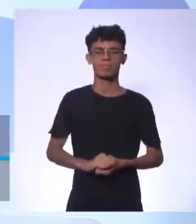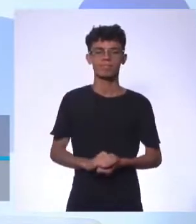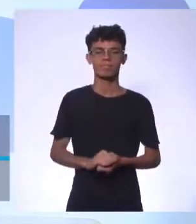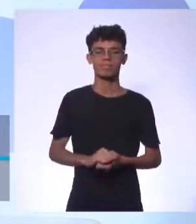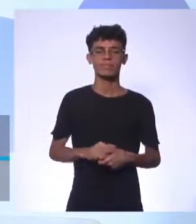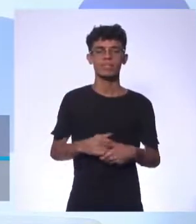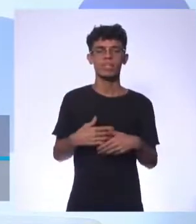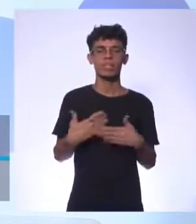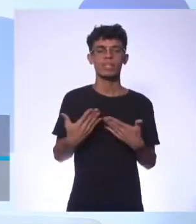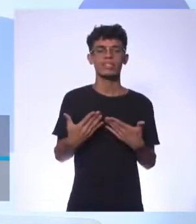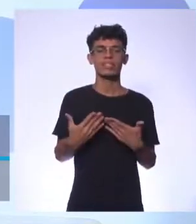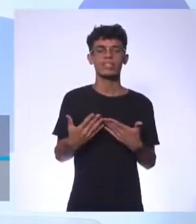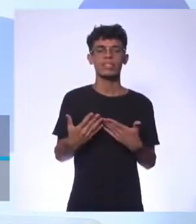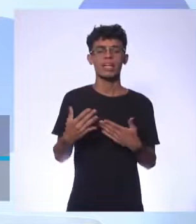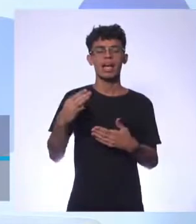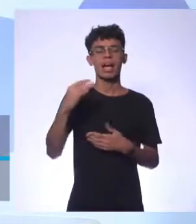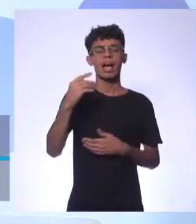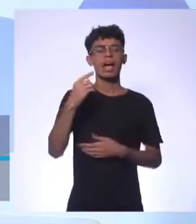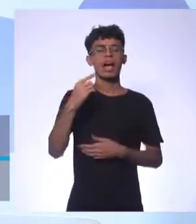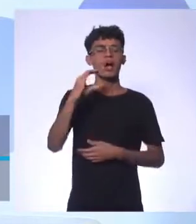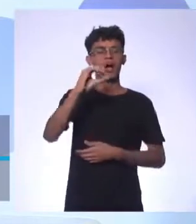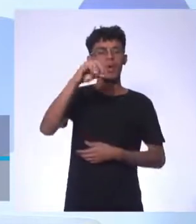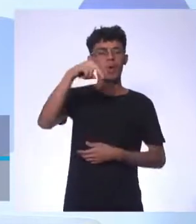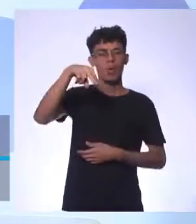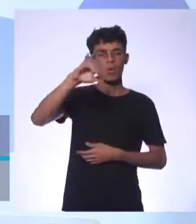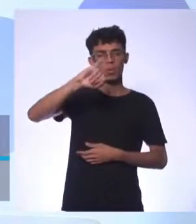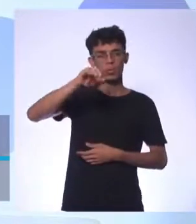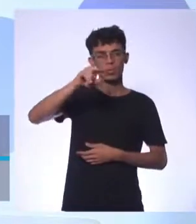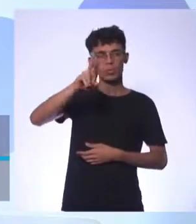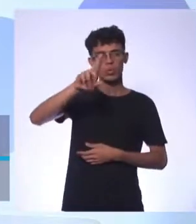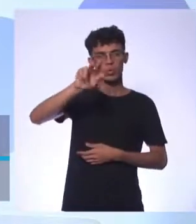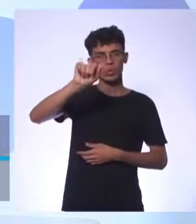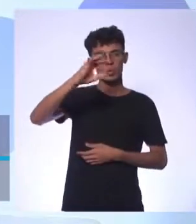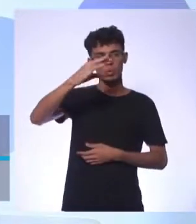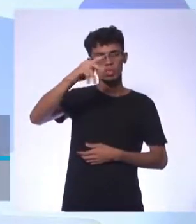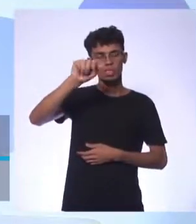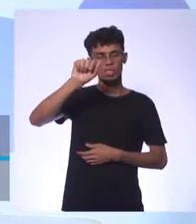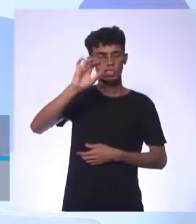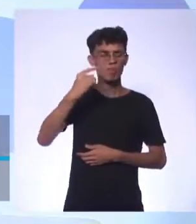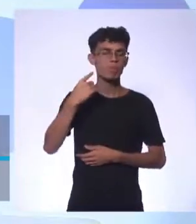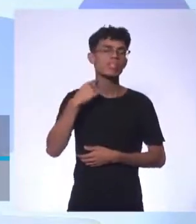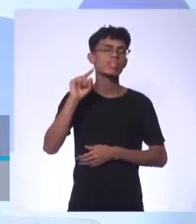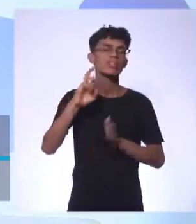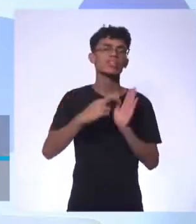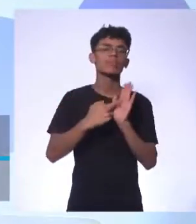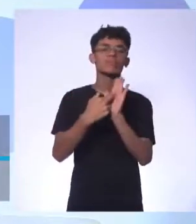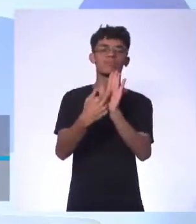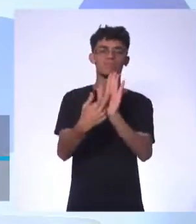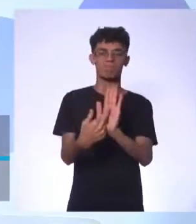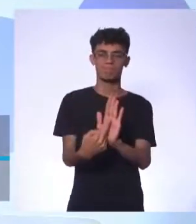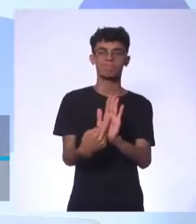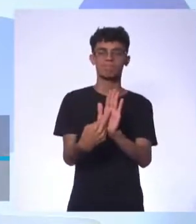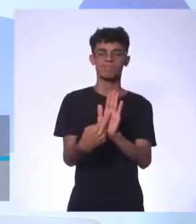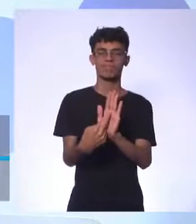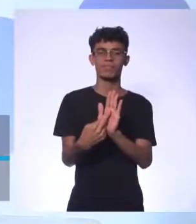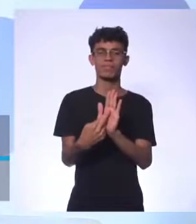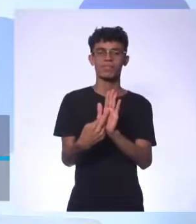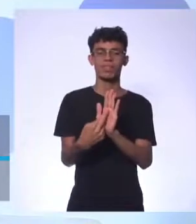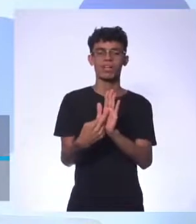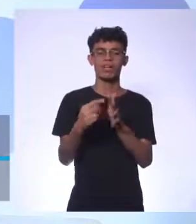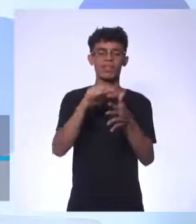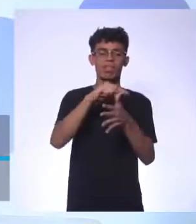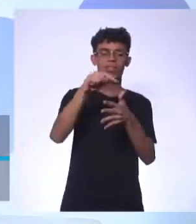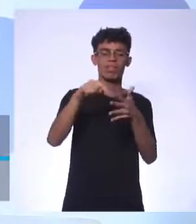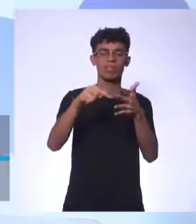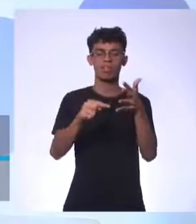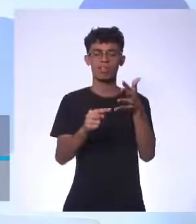A Conjuração Mineira, ela vai acontecer, ela vai representar um dos